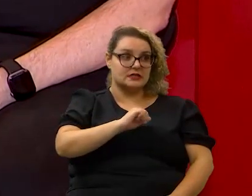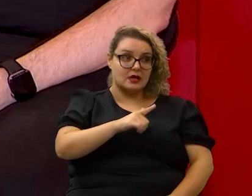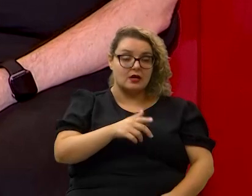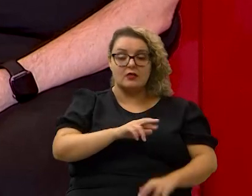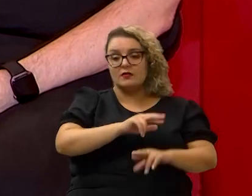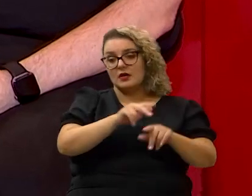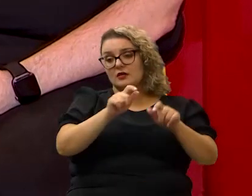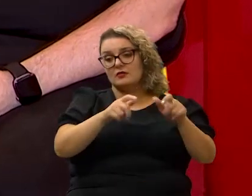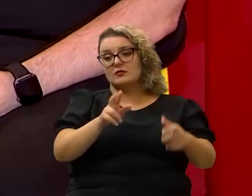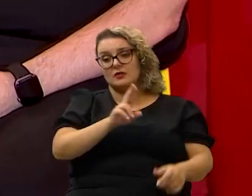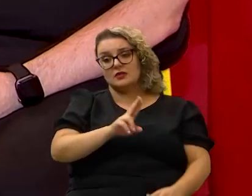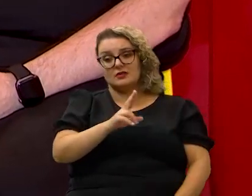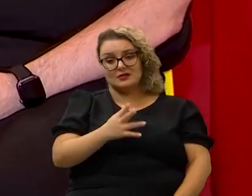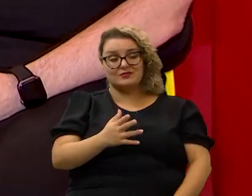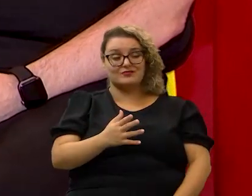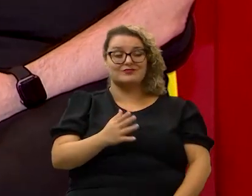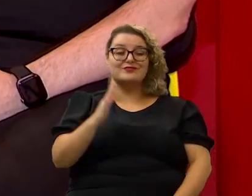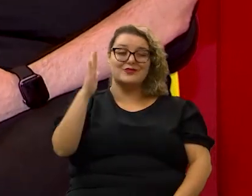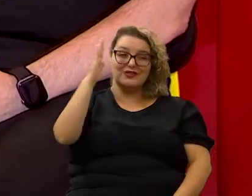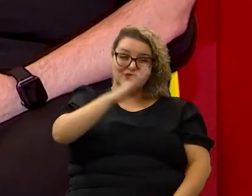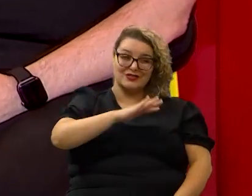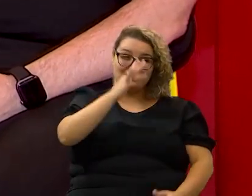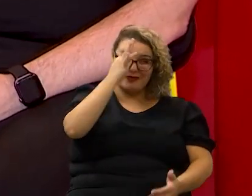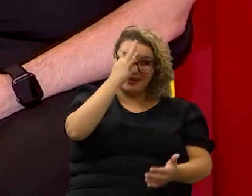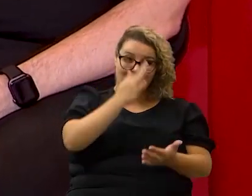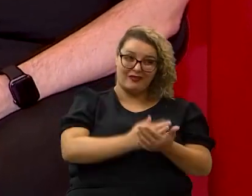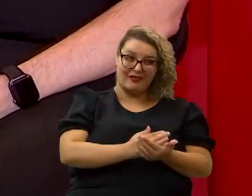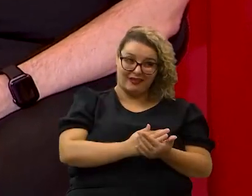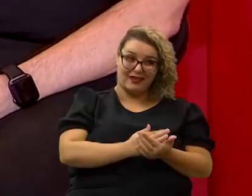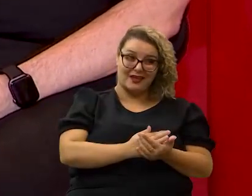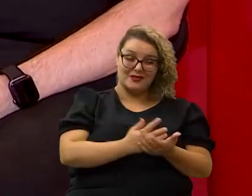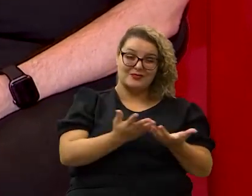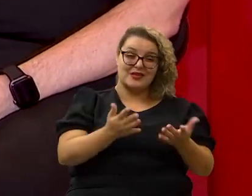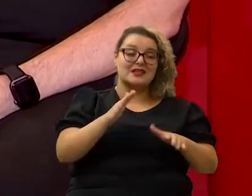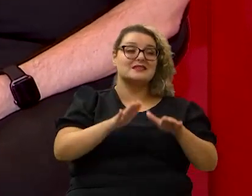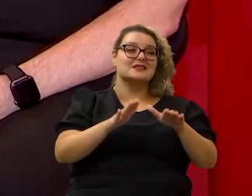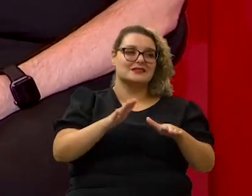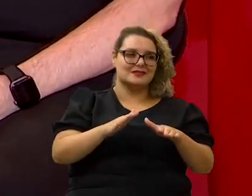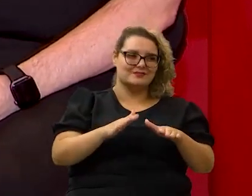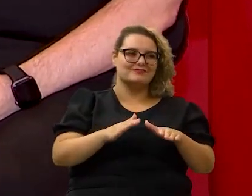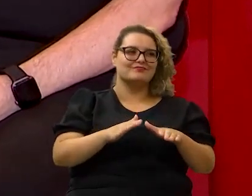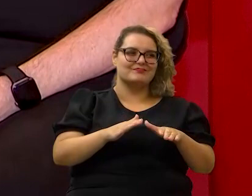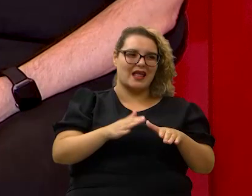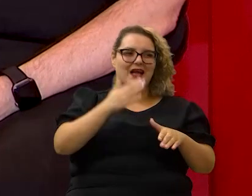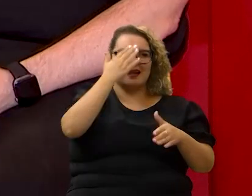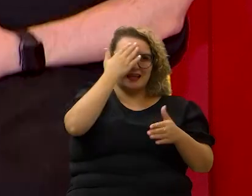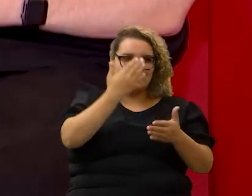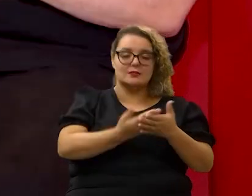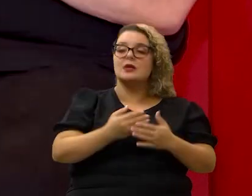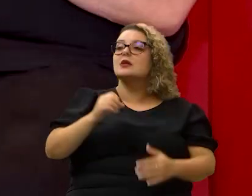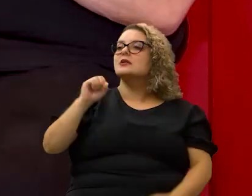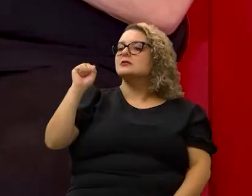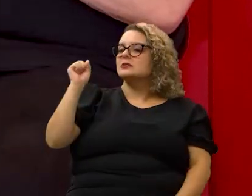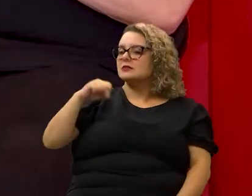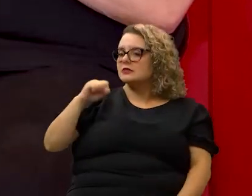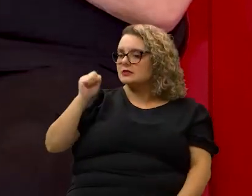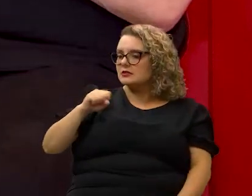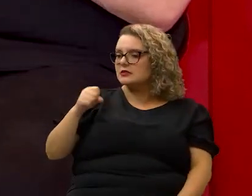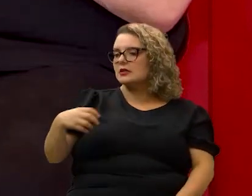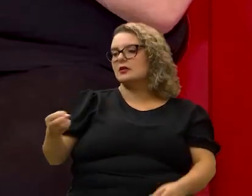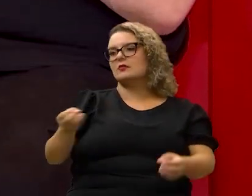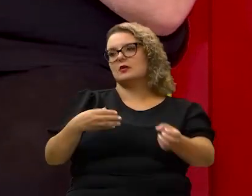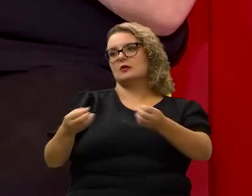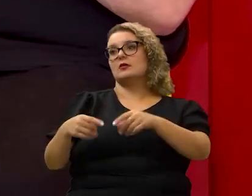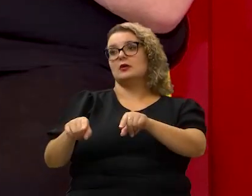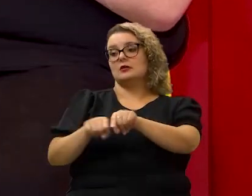gente usa de má fé, mas às vezes dá pra gente entrar nessa. Dá, e a gente atualmente